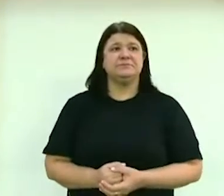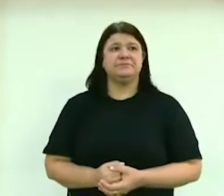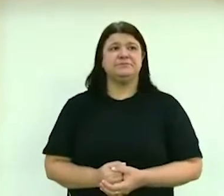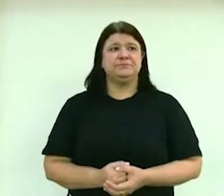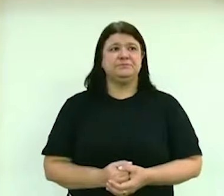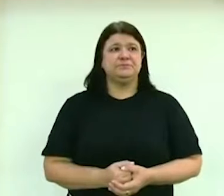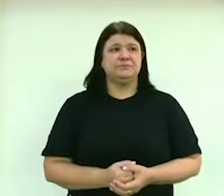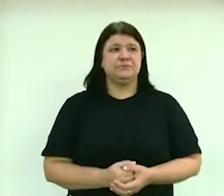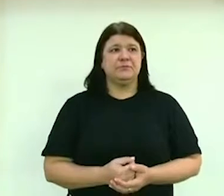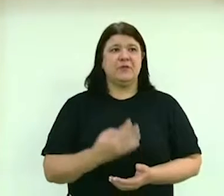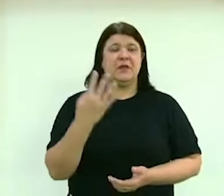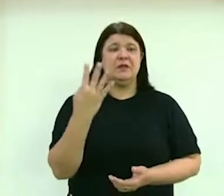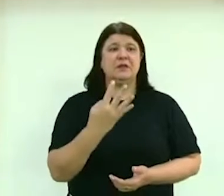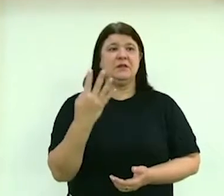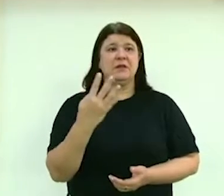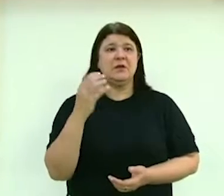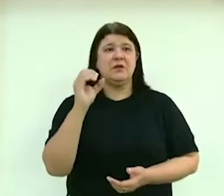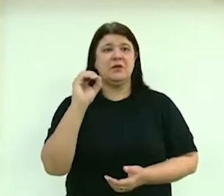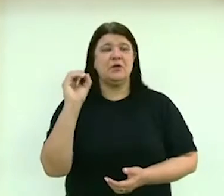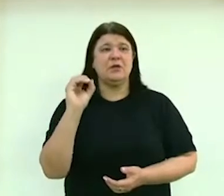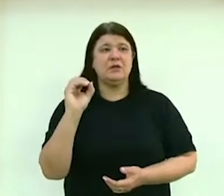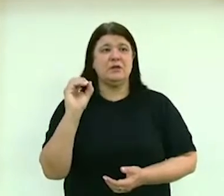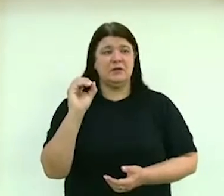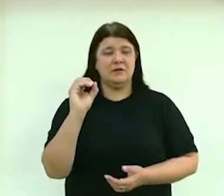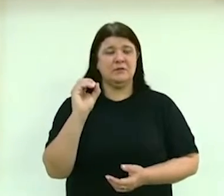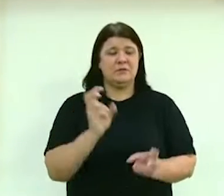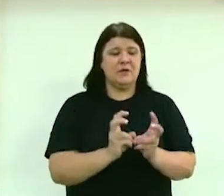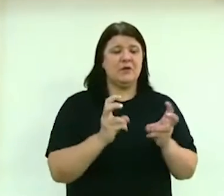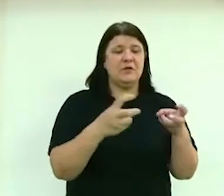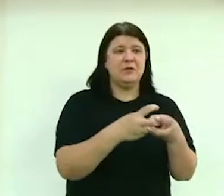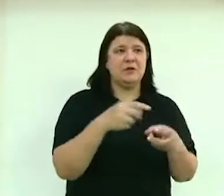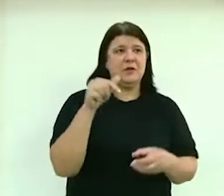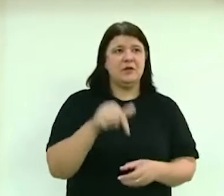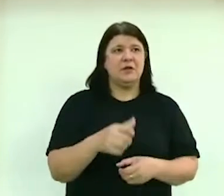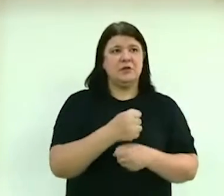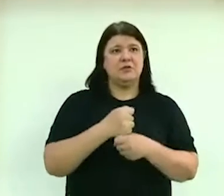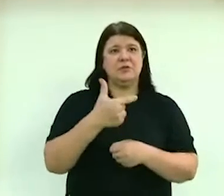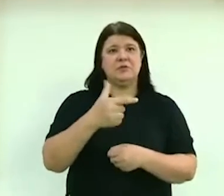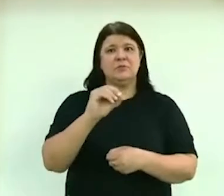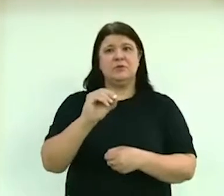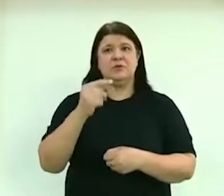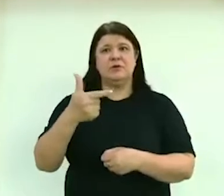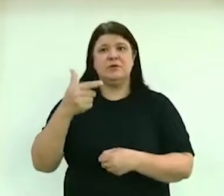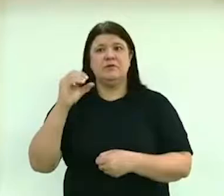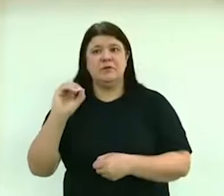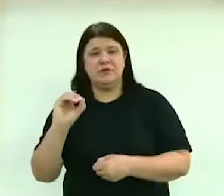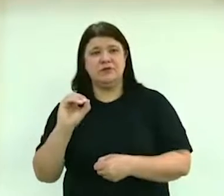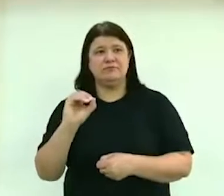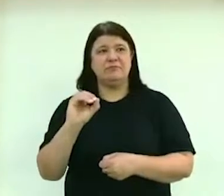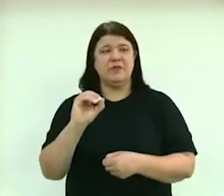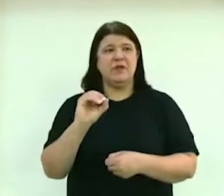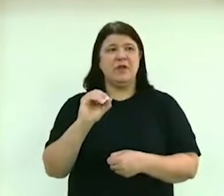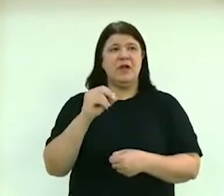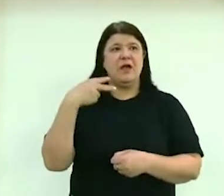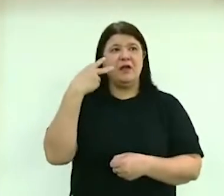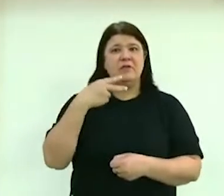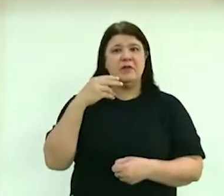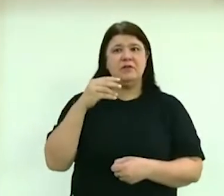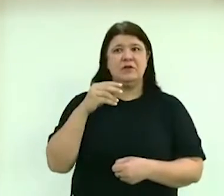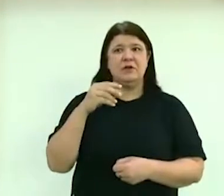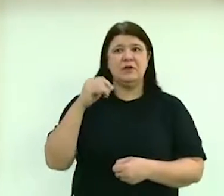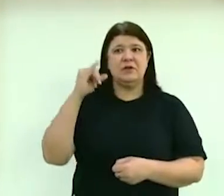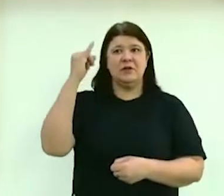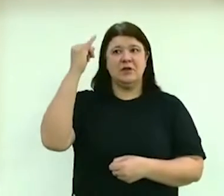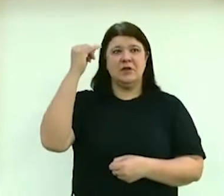Na 40ª sessão ordinária realizada no dia 1 de dezembro de 2020, a ex-vereadora Janaína Balares apresentou uma